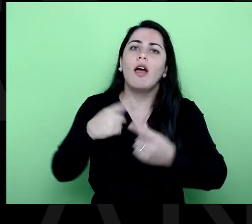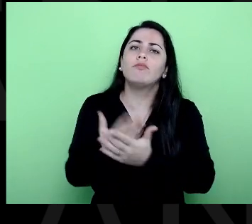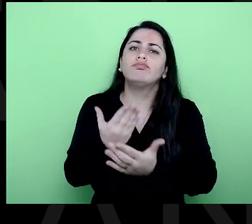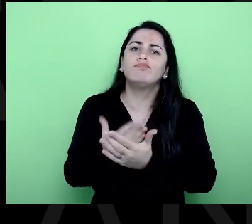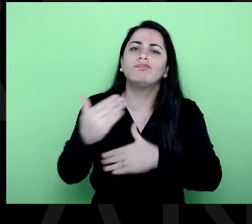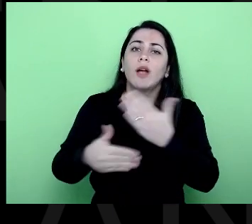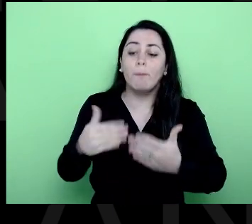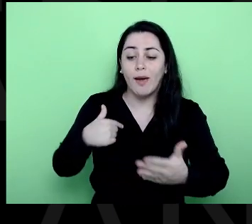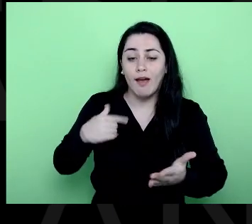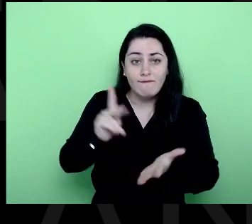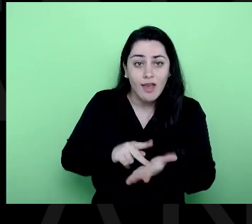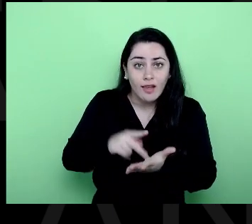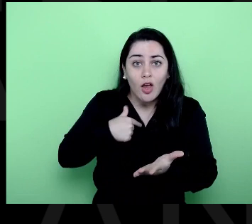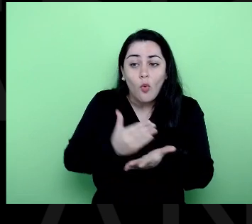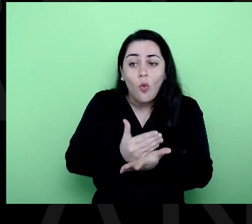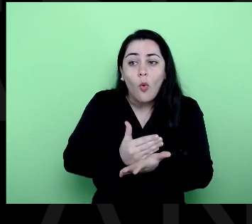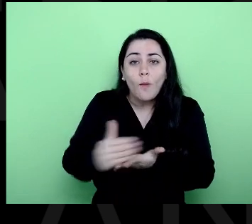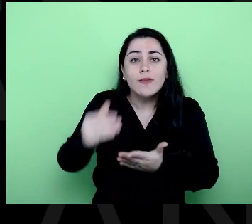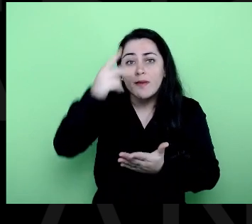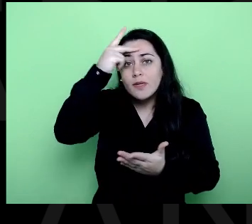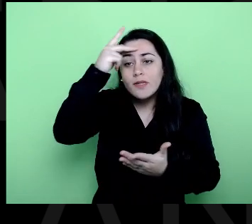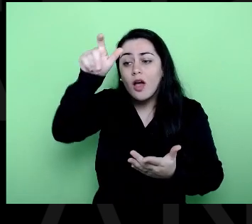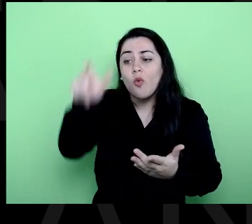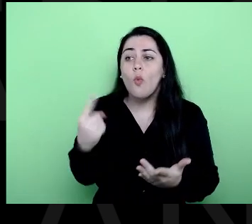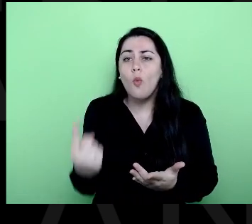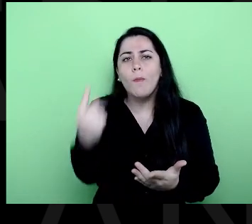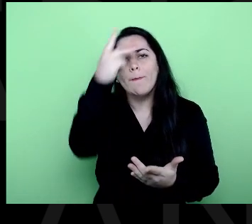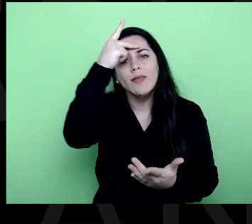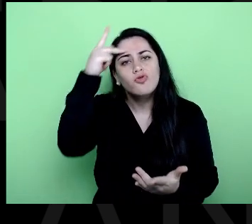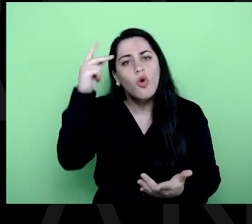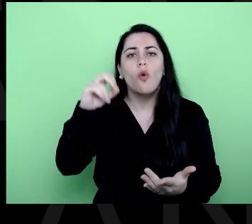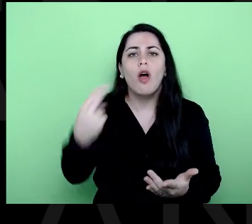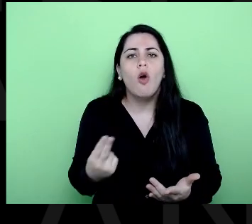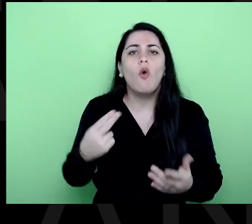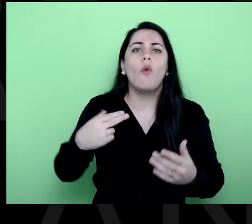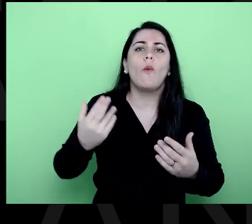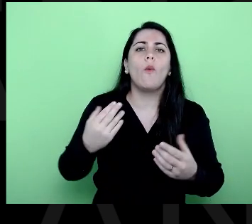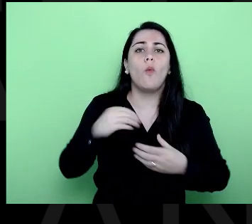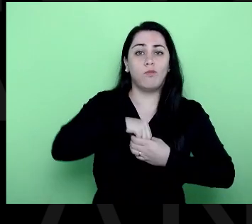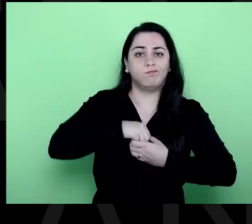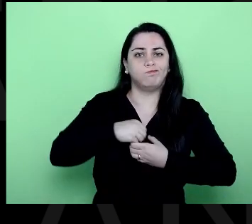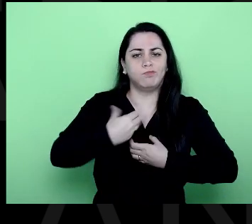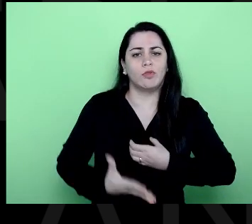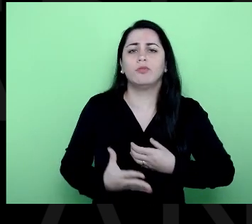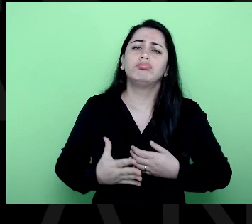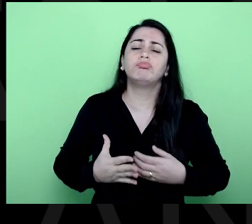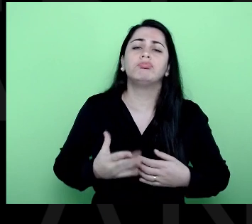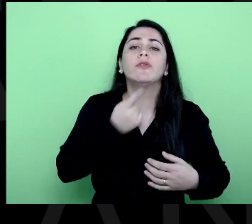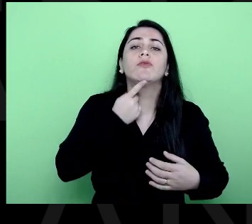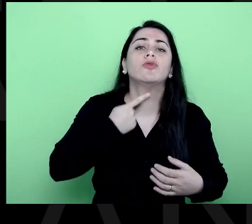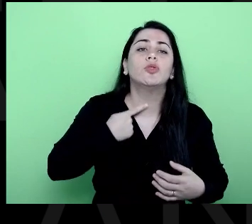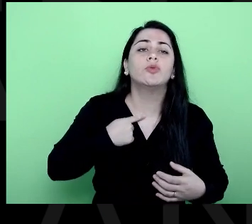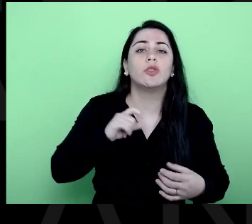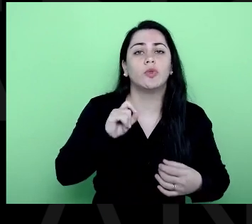partida não foi a biografia ou o personagem, foi o desejo de compreender um pouco a história do